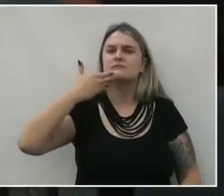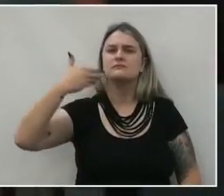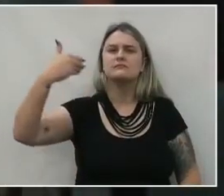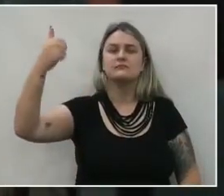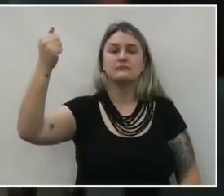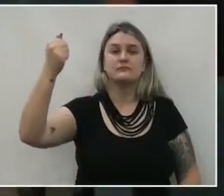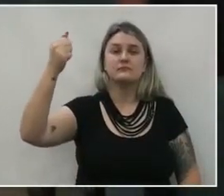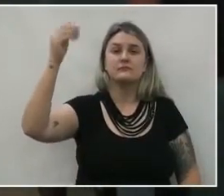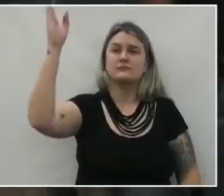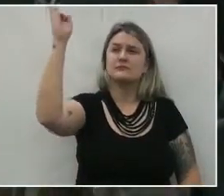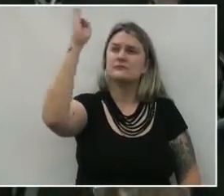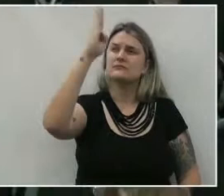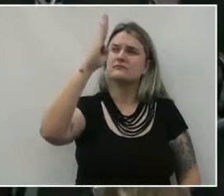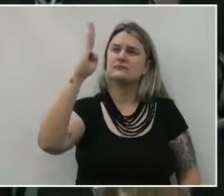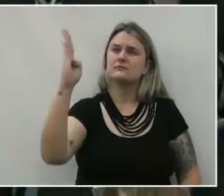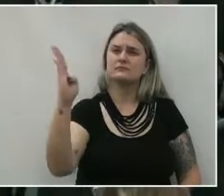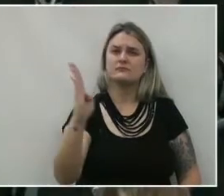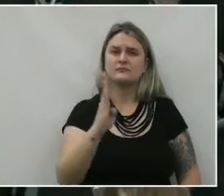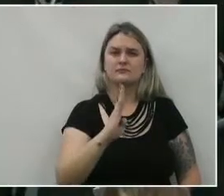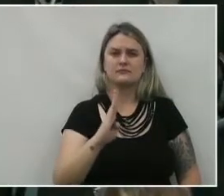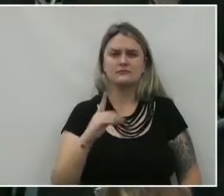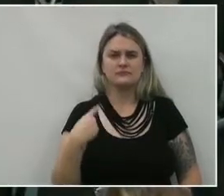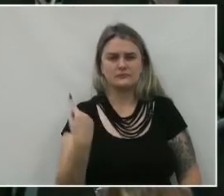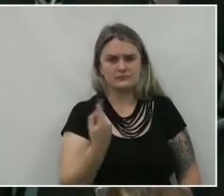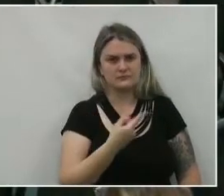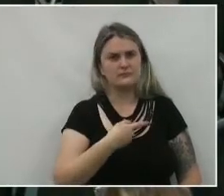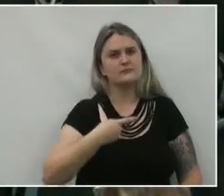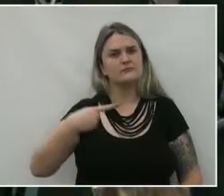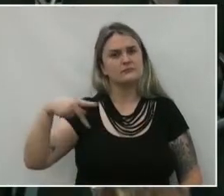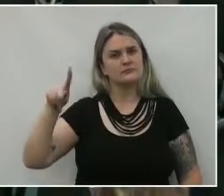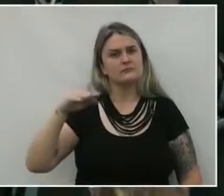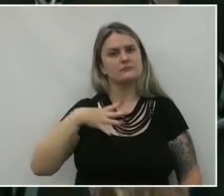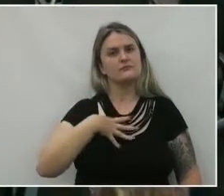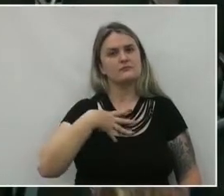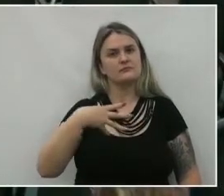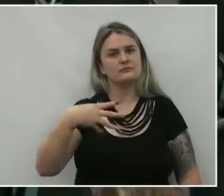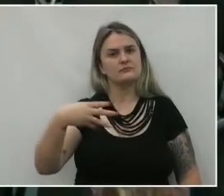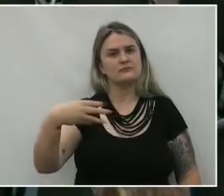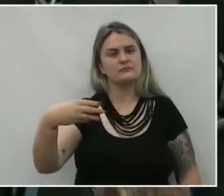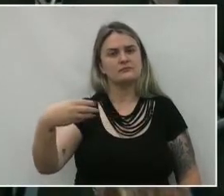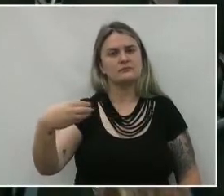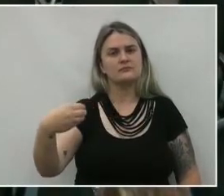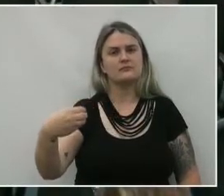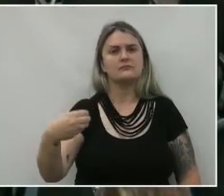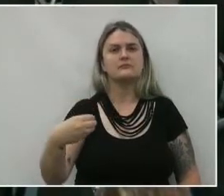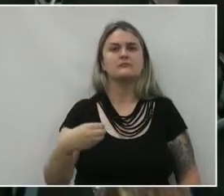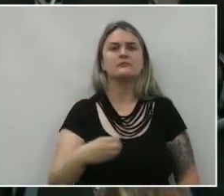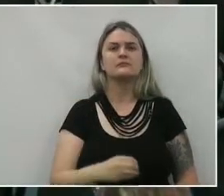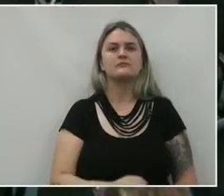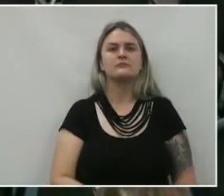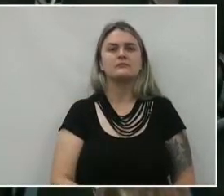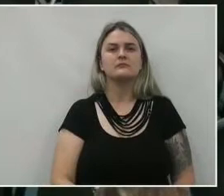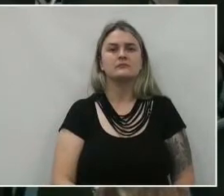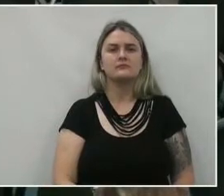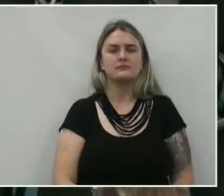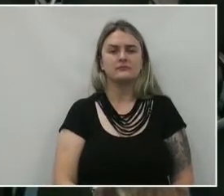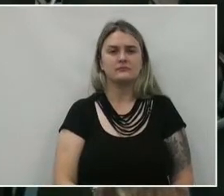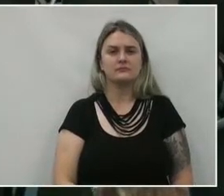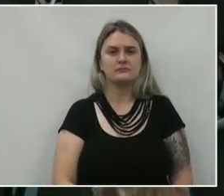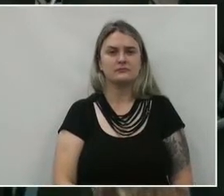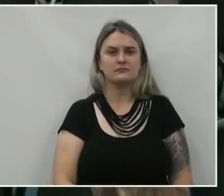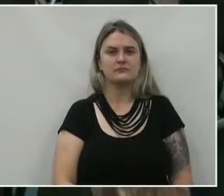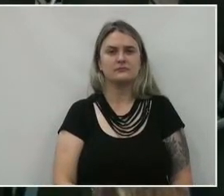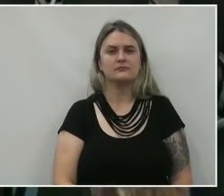outras mil, és pro Brasil, ó pátria amada. Dos filhos deste sol, és mãe gentil, pátria amada.